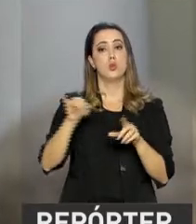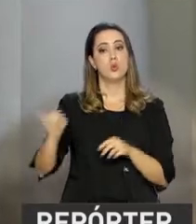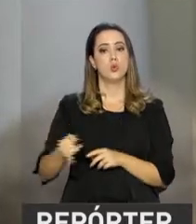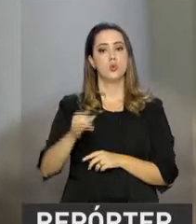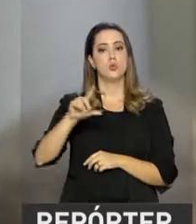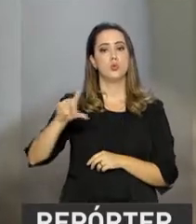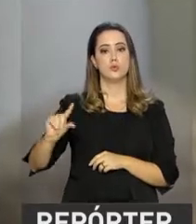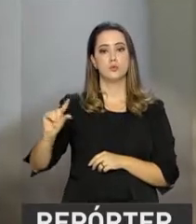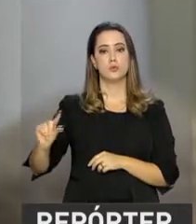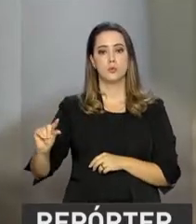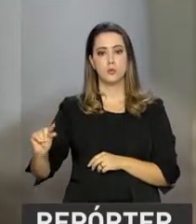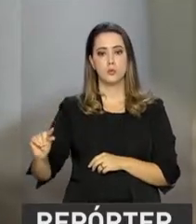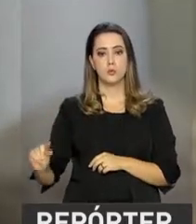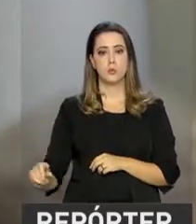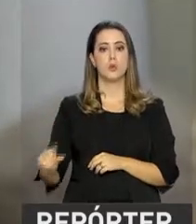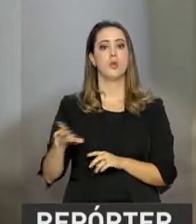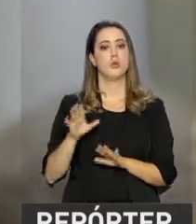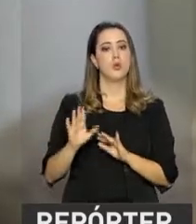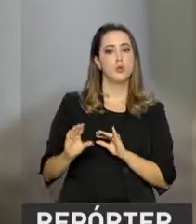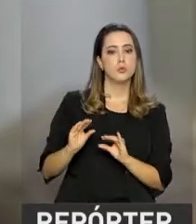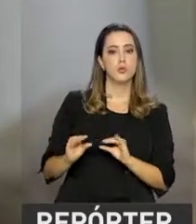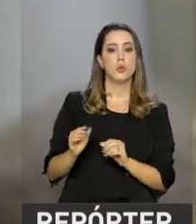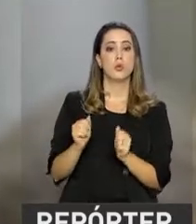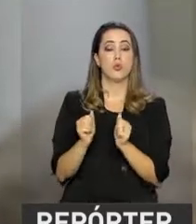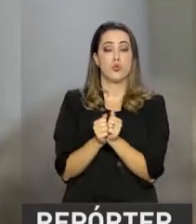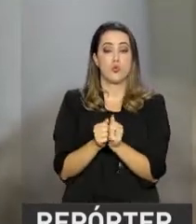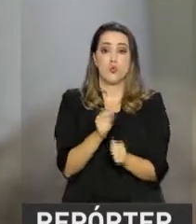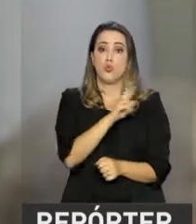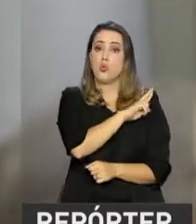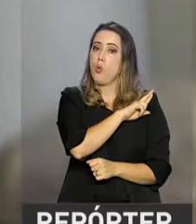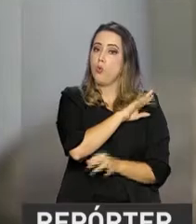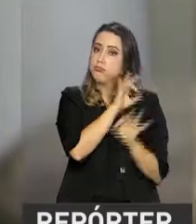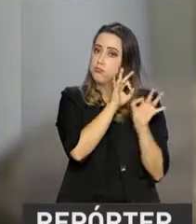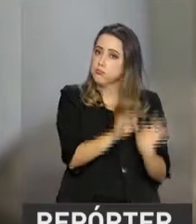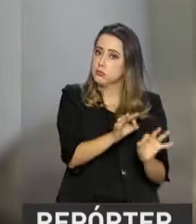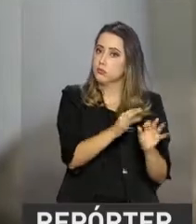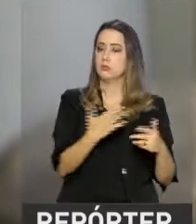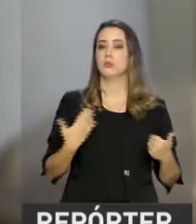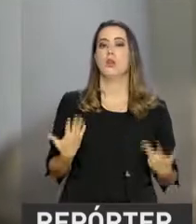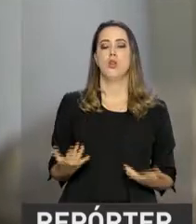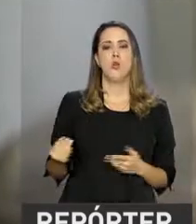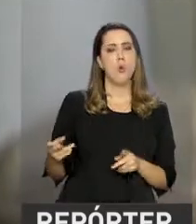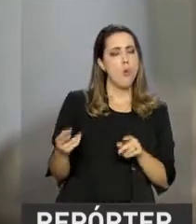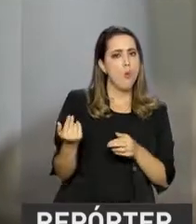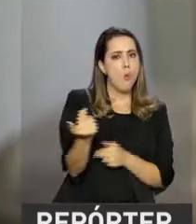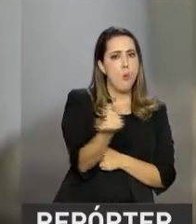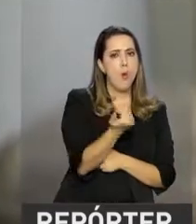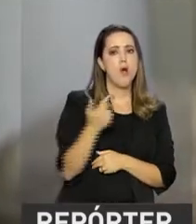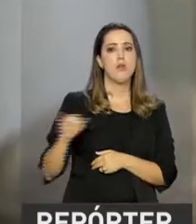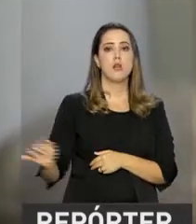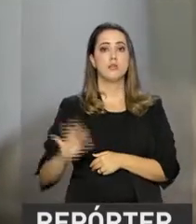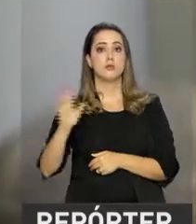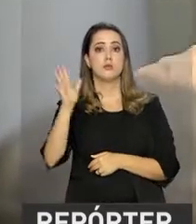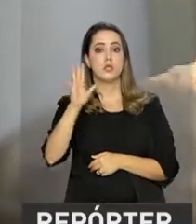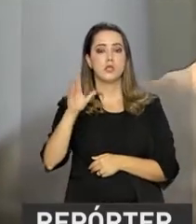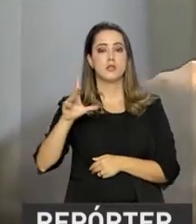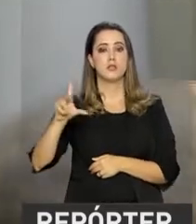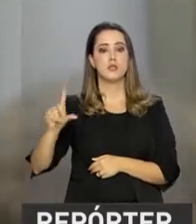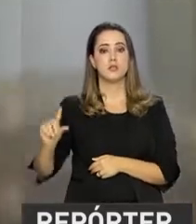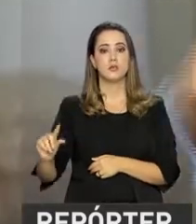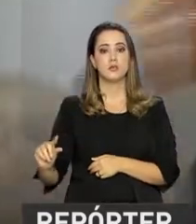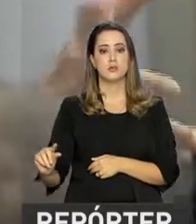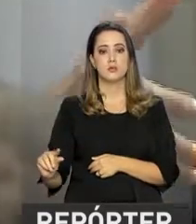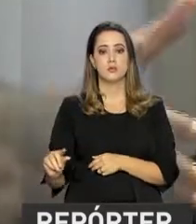não é e como caíram responsavelmente de igual maneira a inflação foi produzida e quando a gente